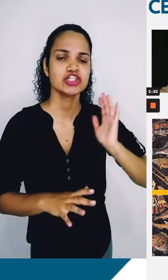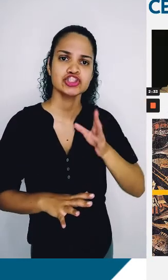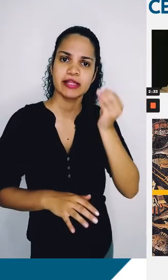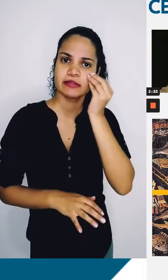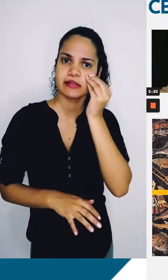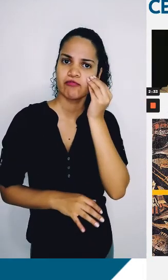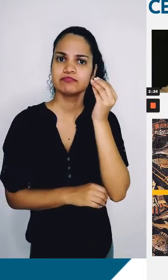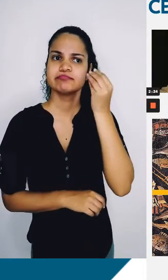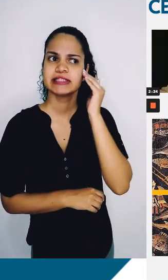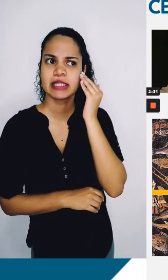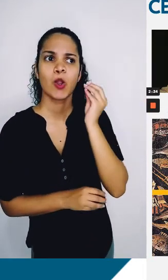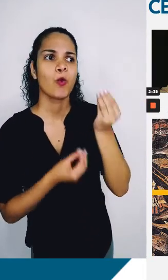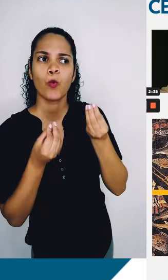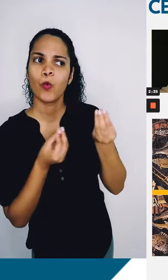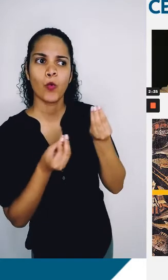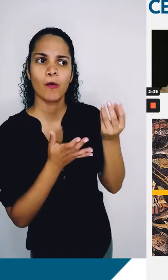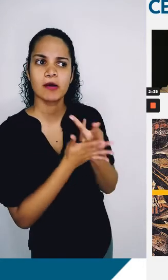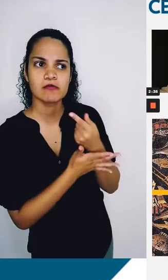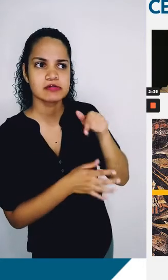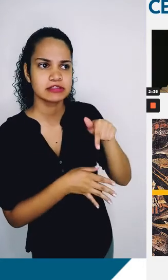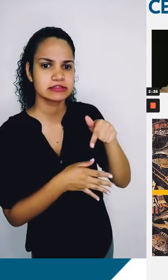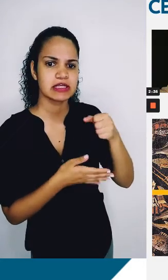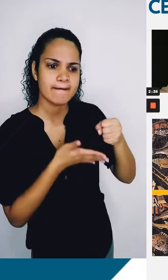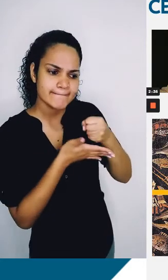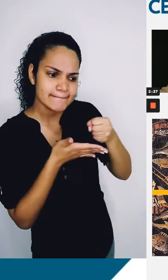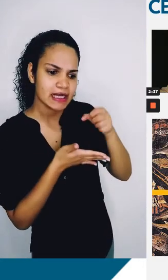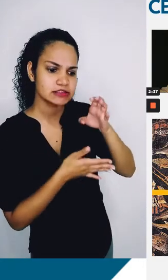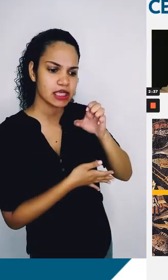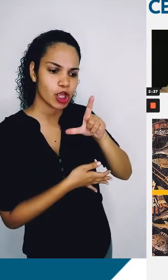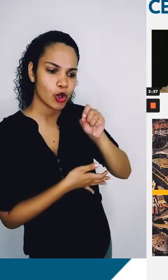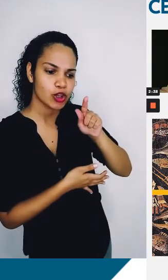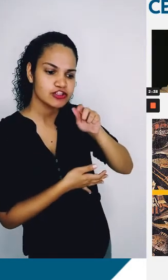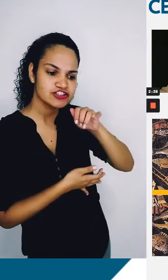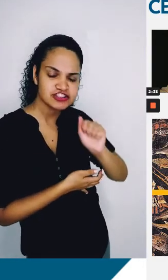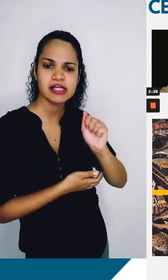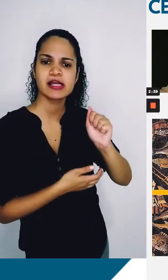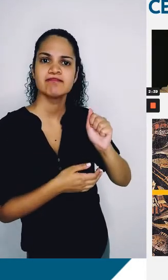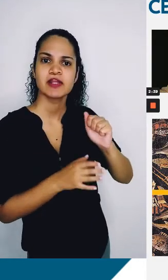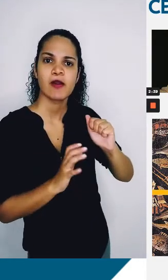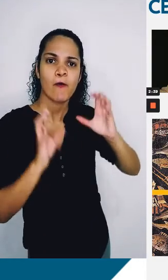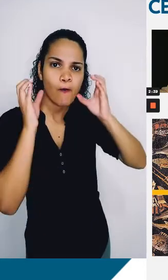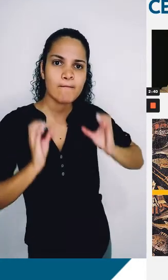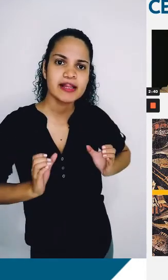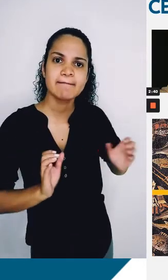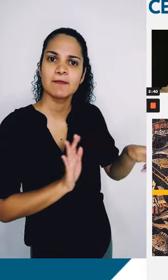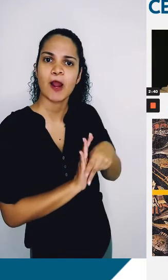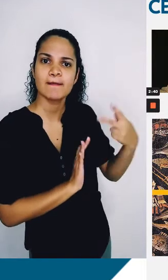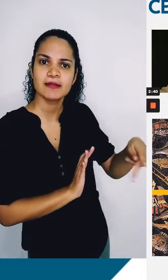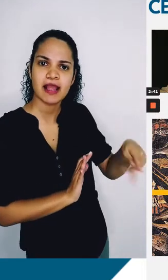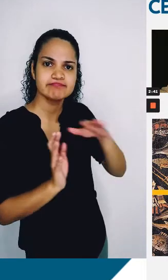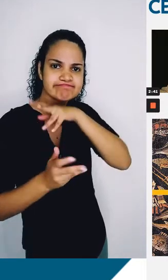primórdios, teve que compreender como funcionam alguns fundamentos ecológicos, comportamento dos animais, até